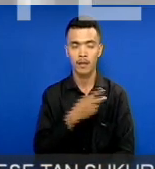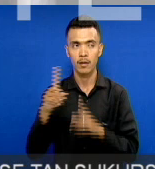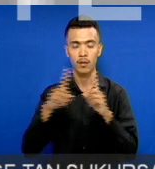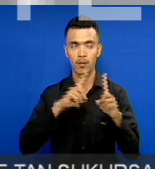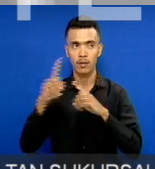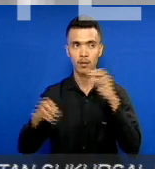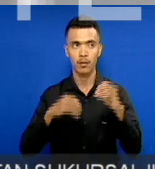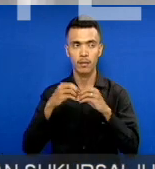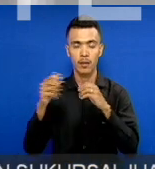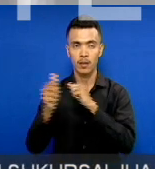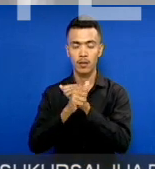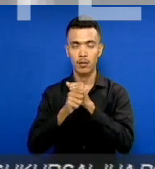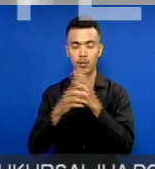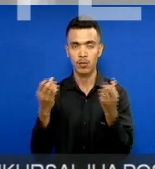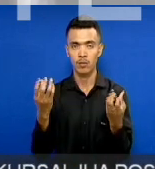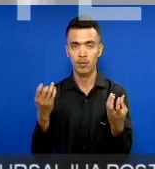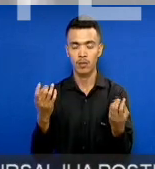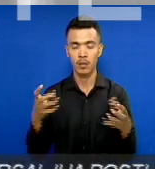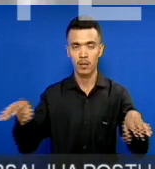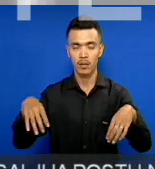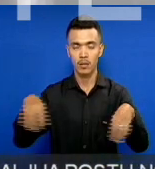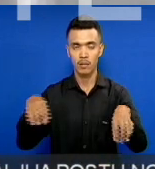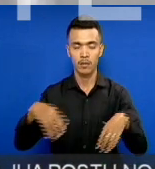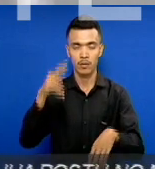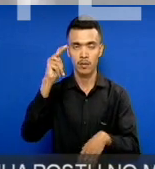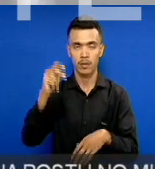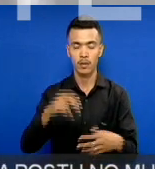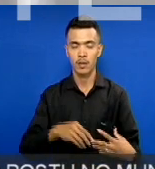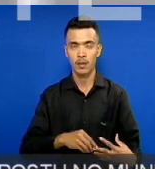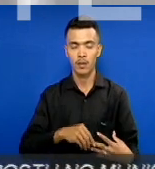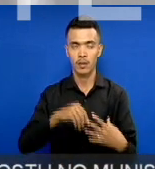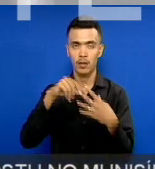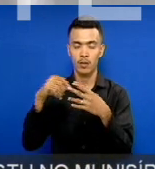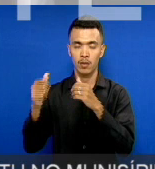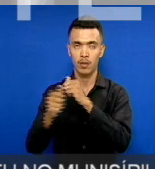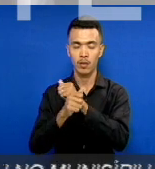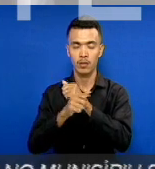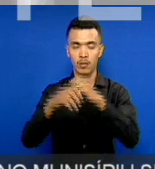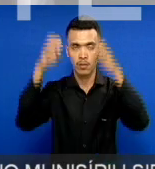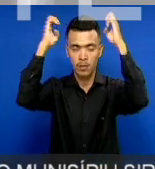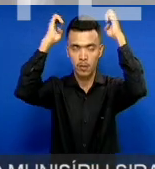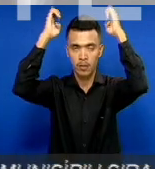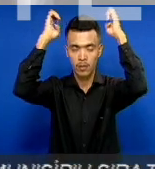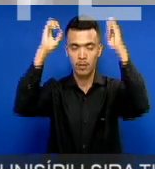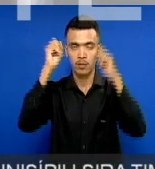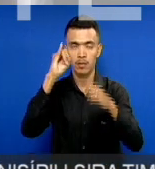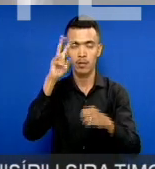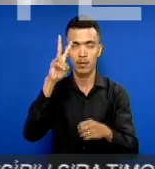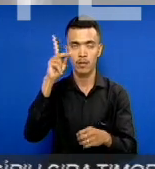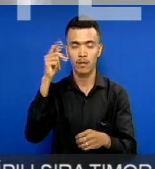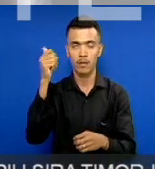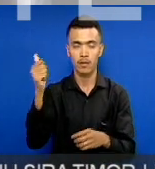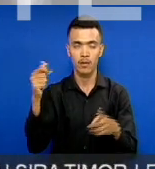Lubuquida, Coordenação, Serviço Ninian, Liu-liu, ba assunto educação cívica, ba